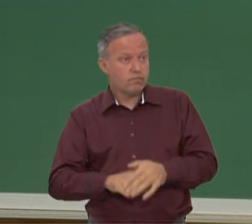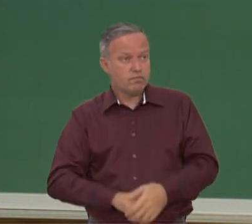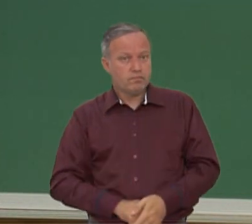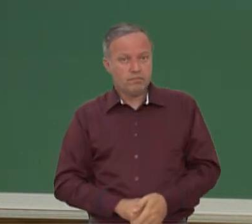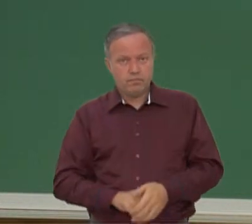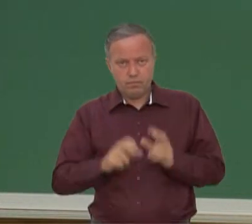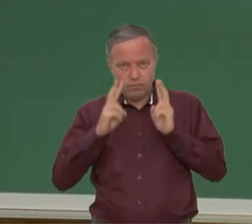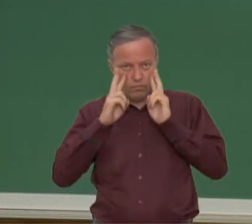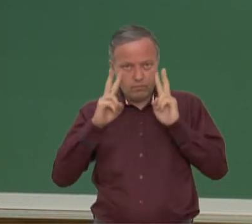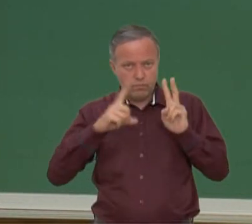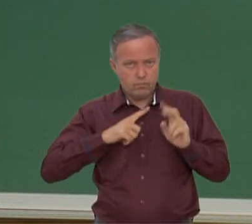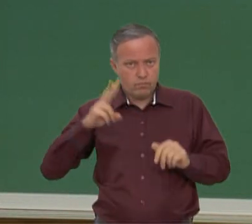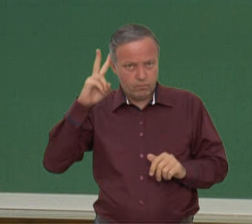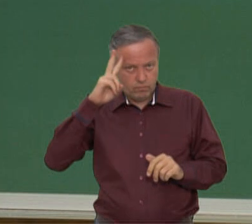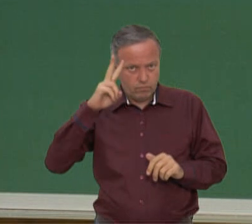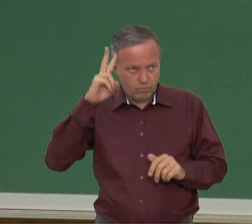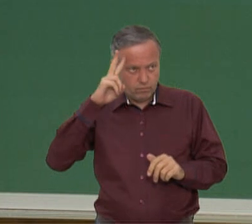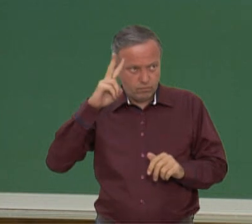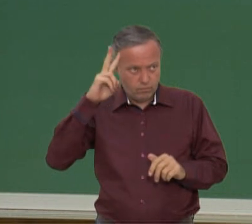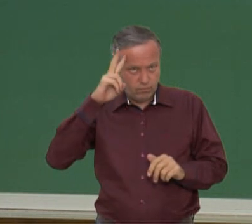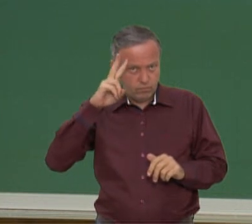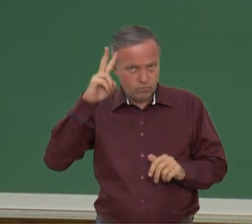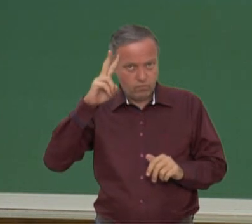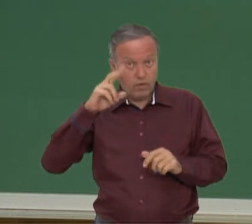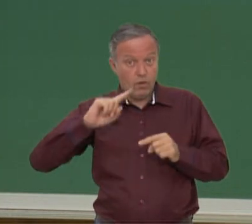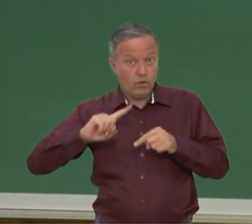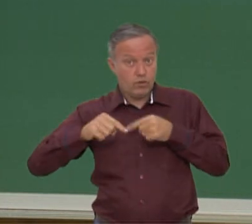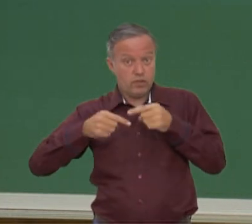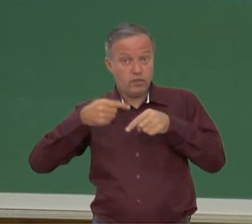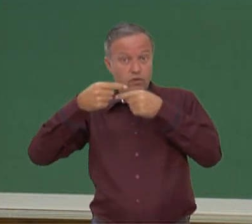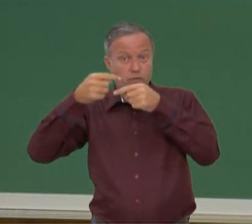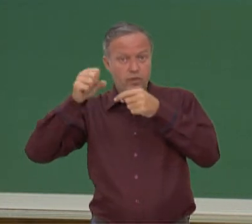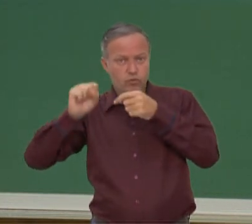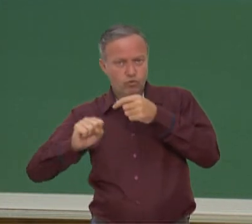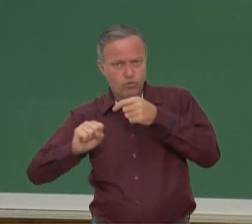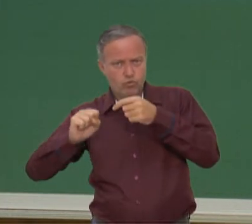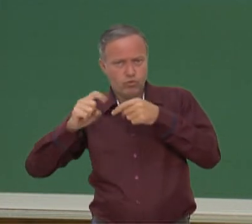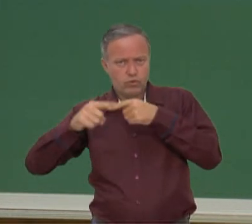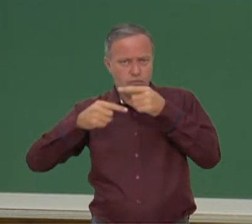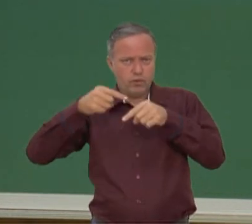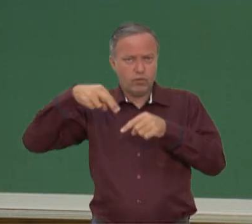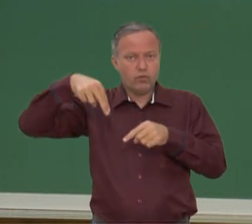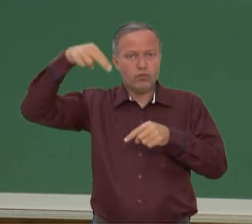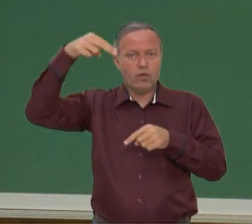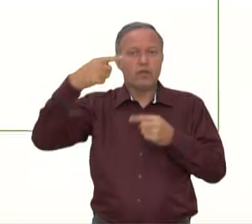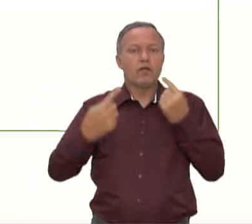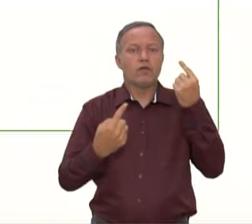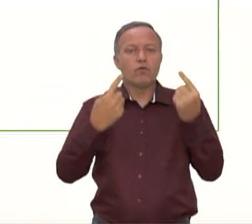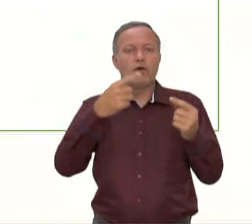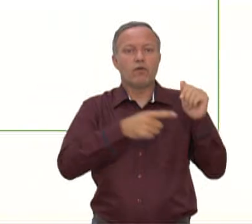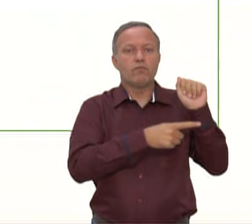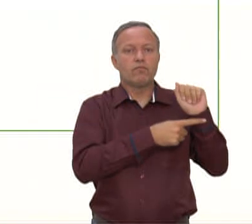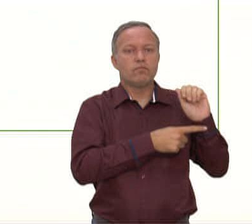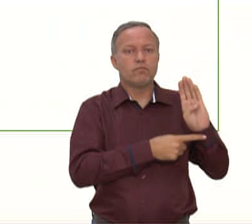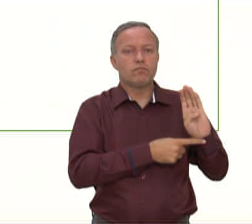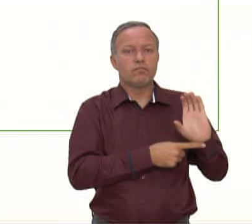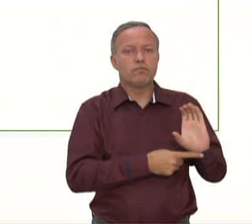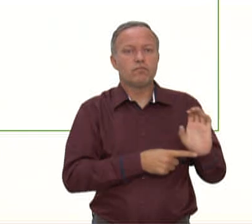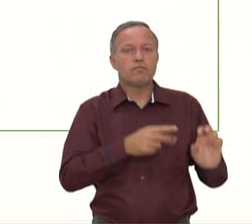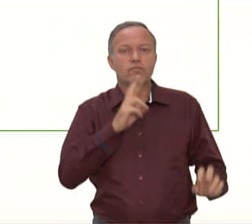divisão norte-sul de desenvolvimento, estariam no sul. Então, vamos ver qual que é a resposta que você colocou.